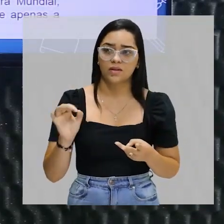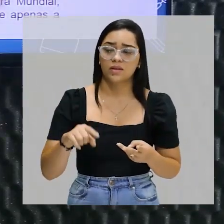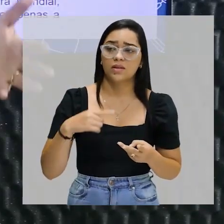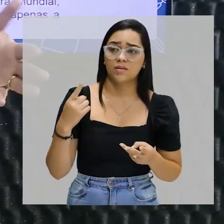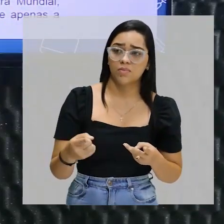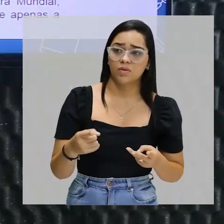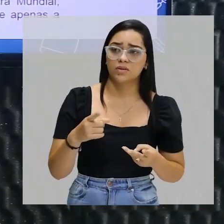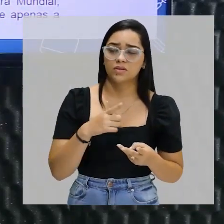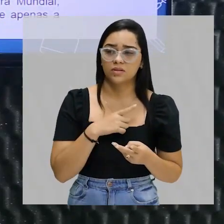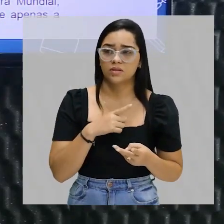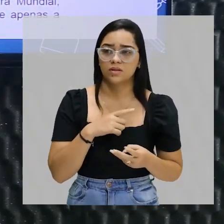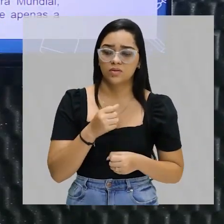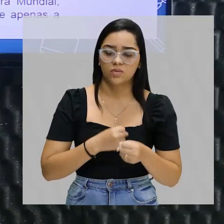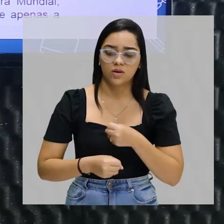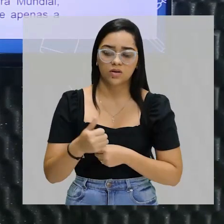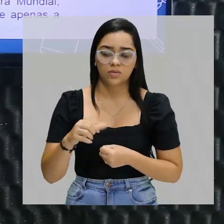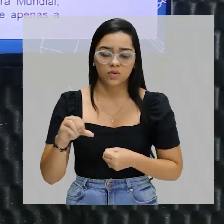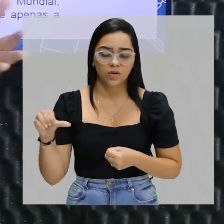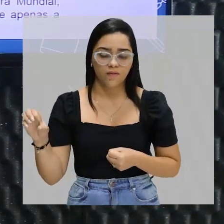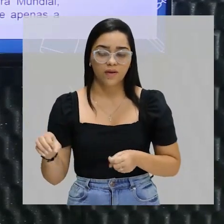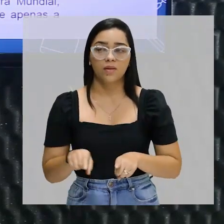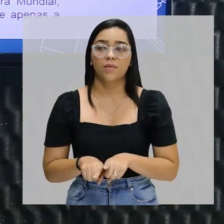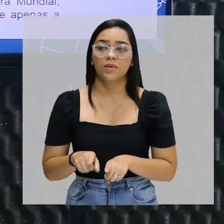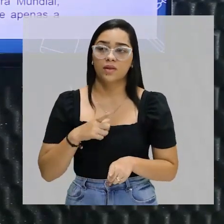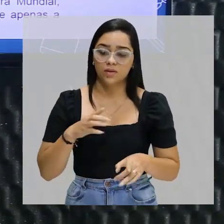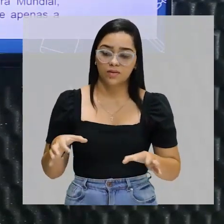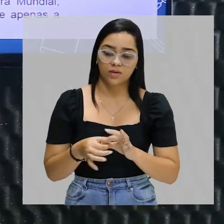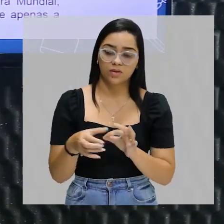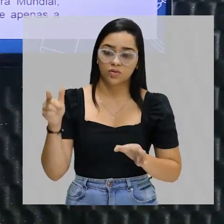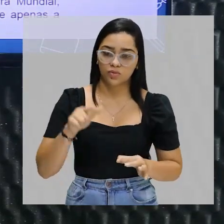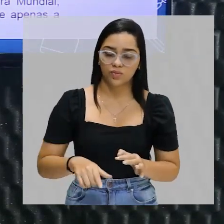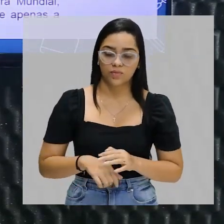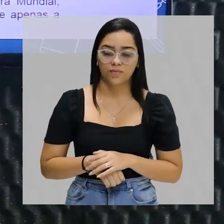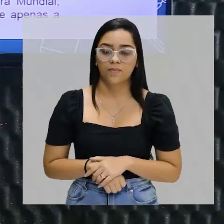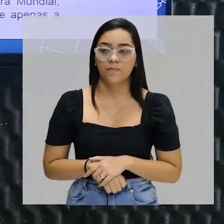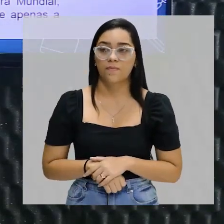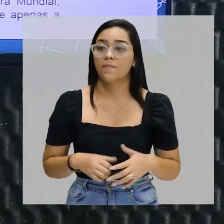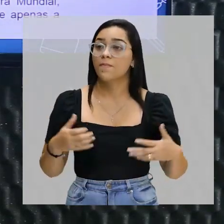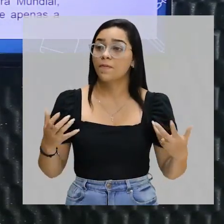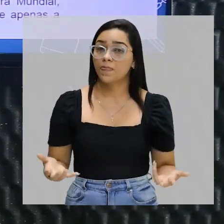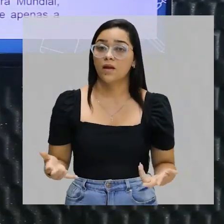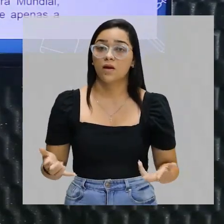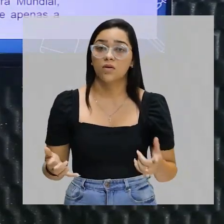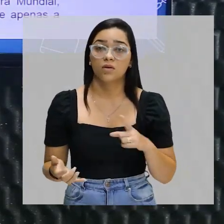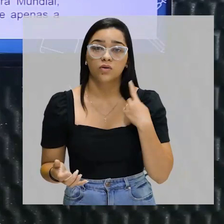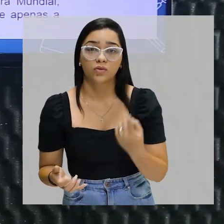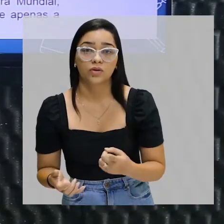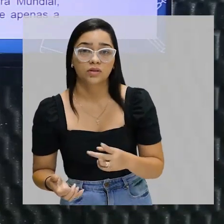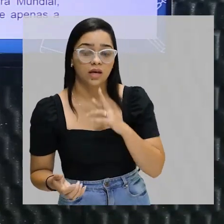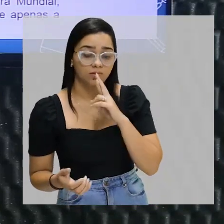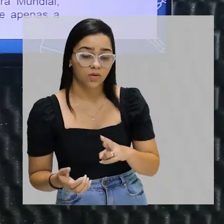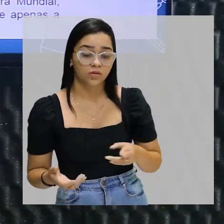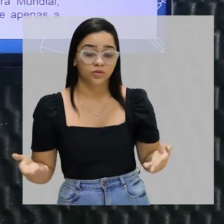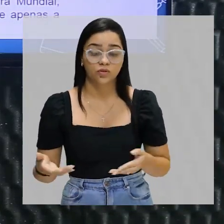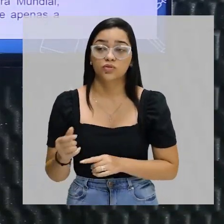após no ano de 90 a Alemanha ela vai se unificada novamente Então galera né o nosso gabarito